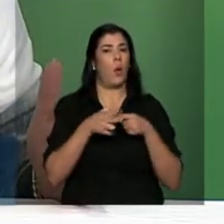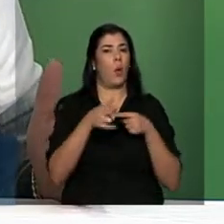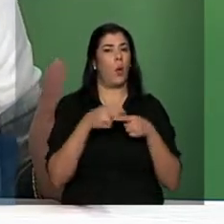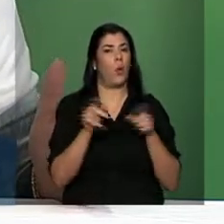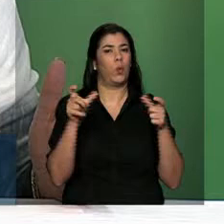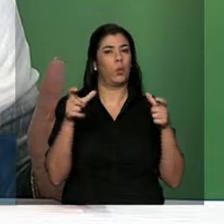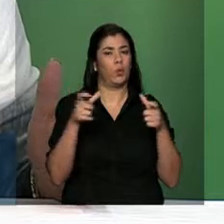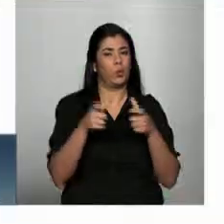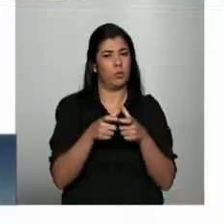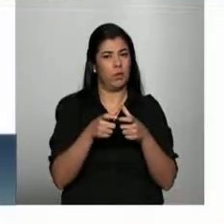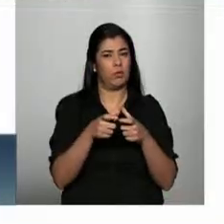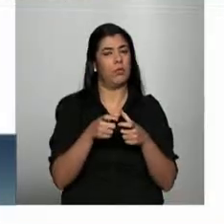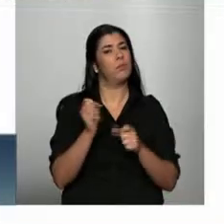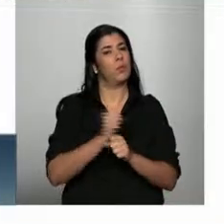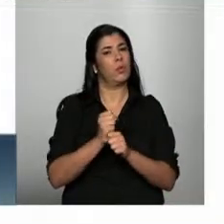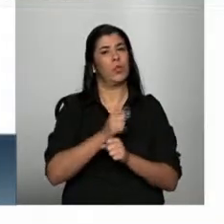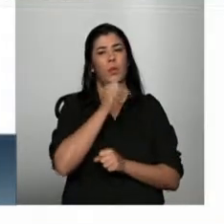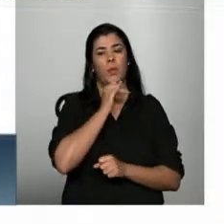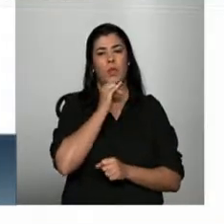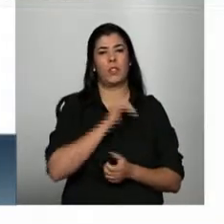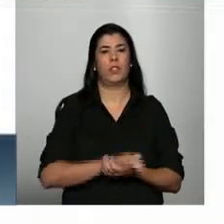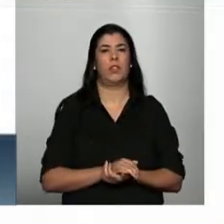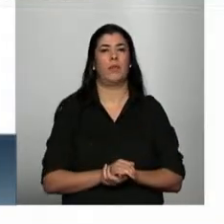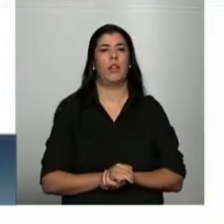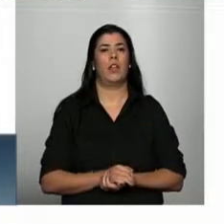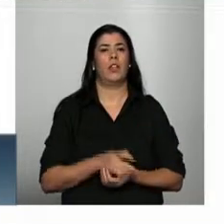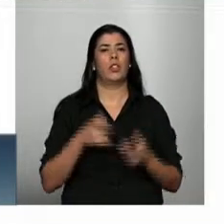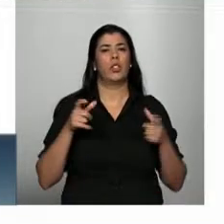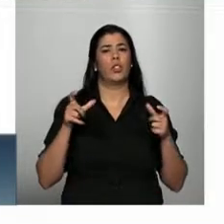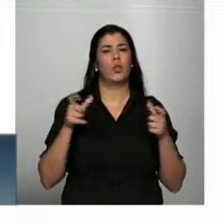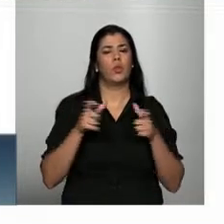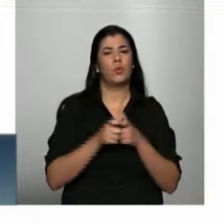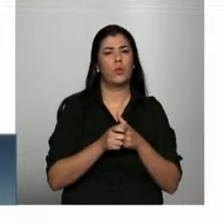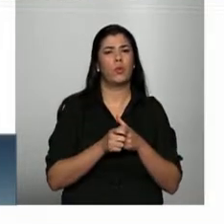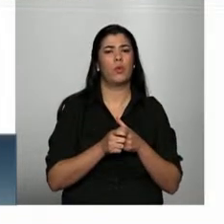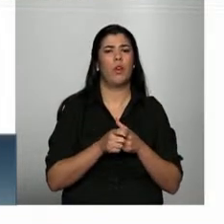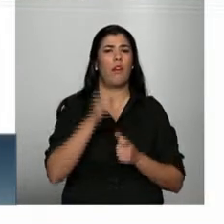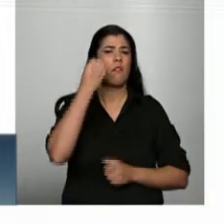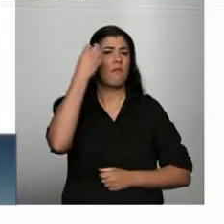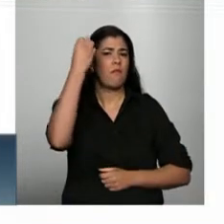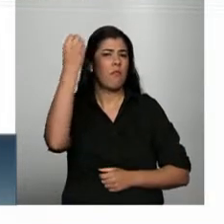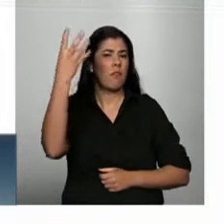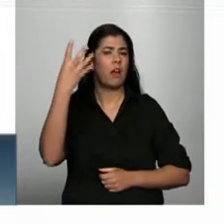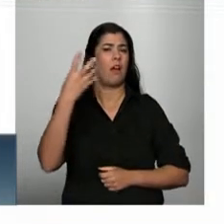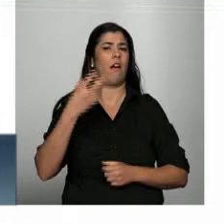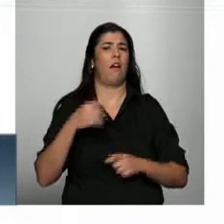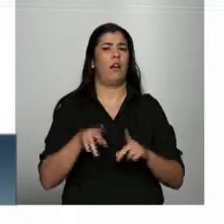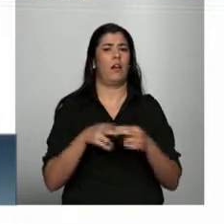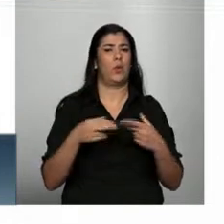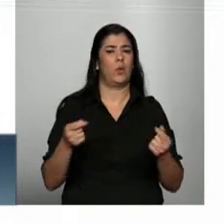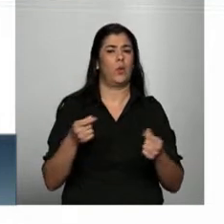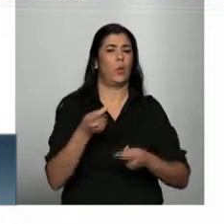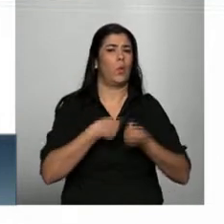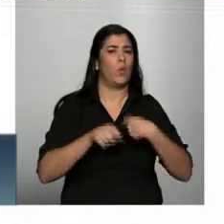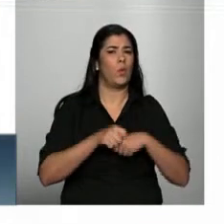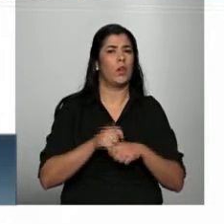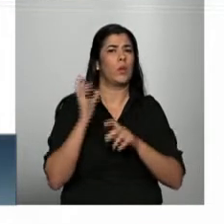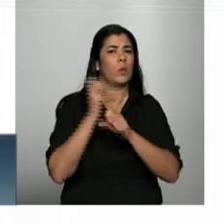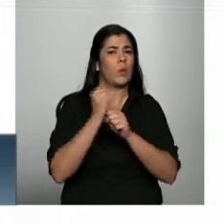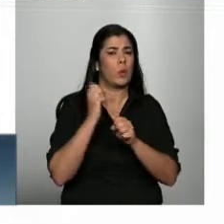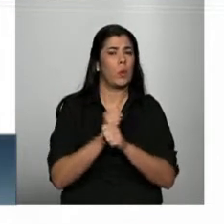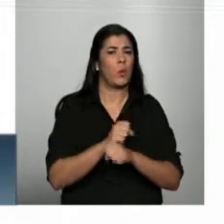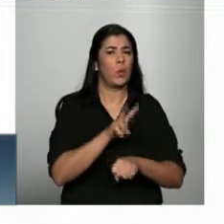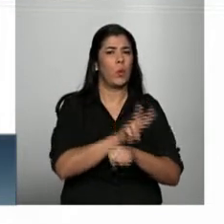nós podemos cortar, como diminuição de diárias, diminuição de passagens, economia nas compras, controle absoluto sobre as